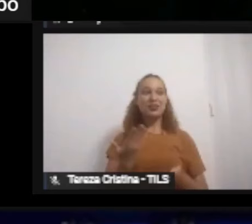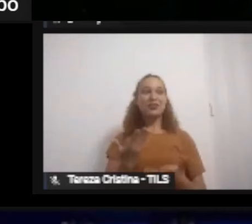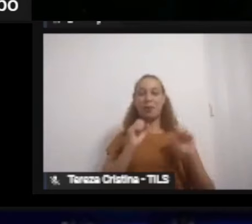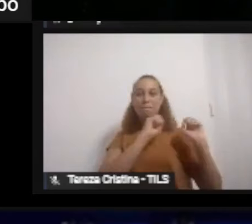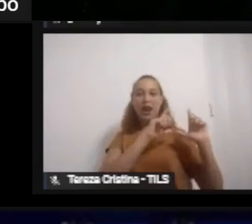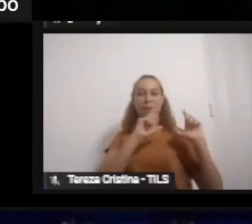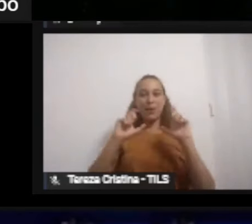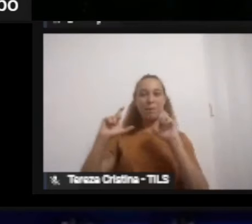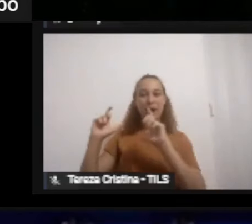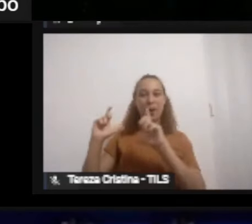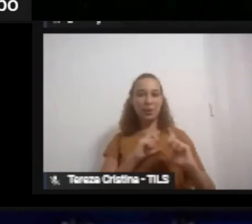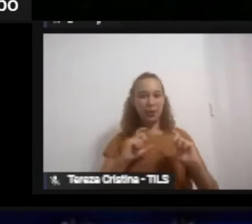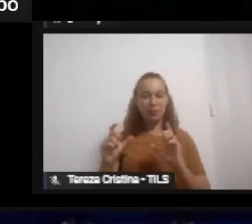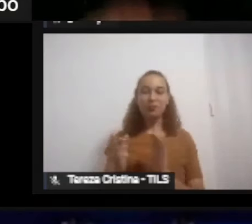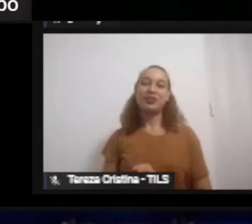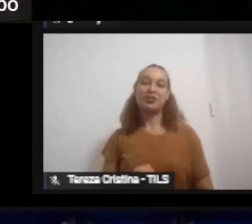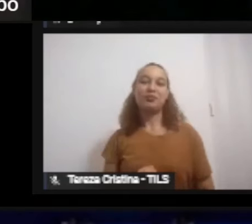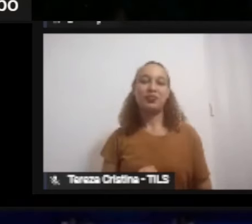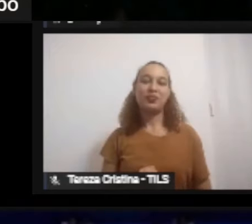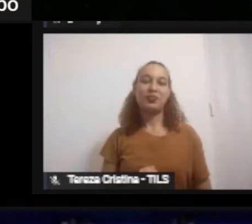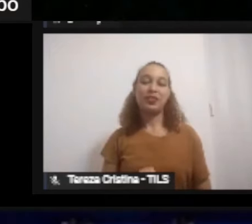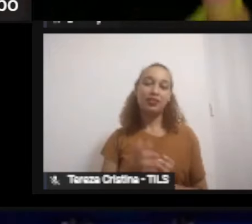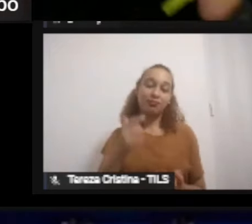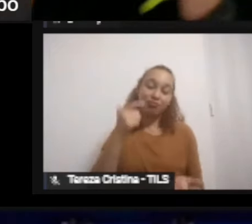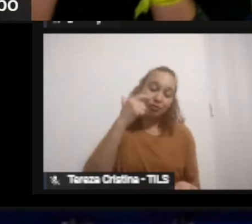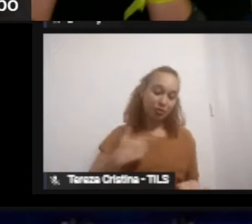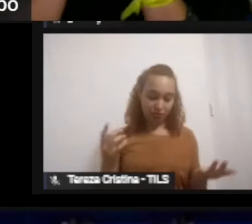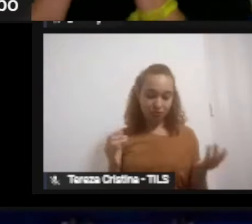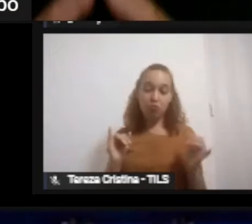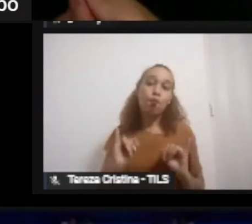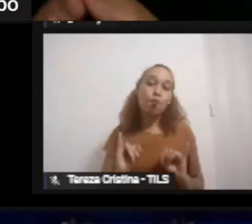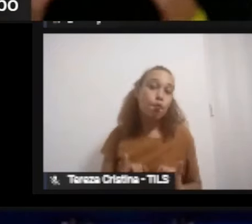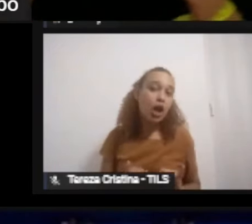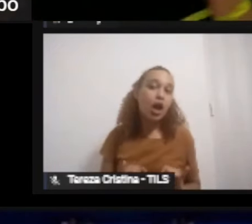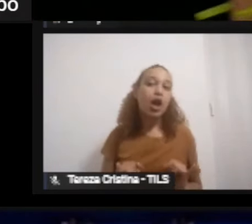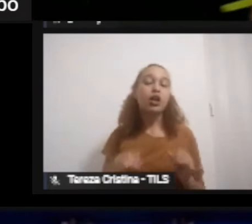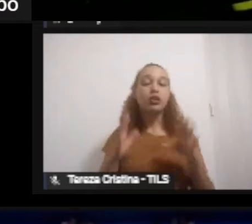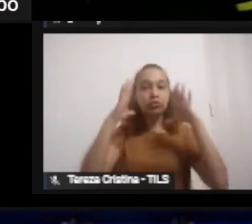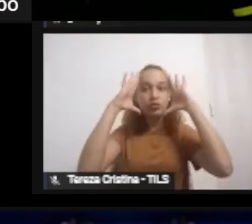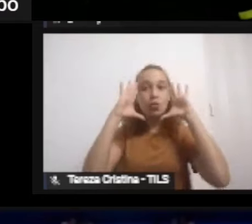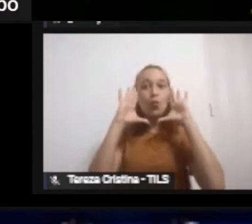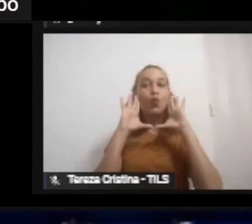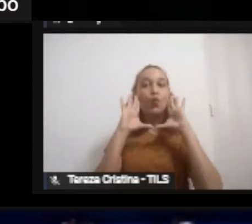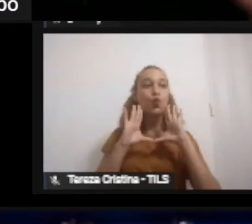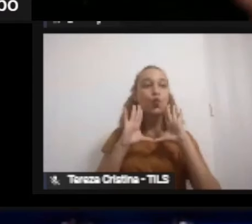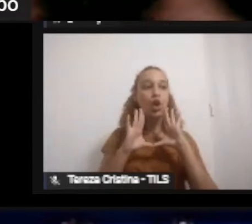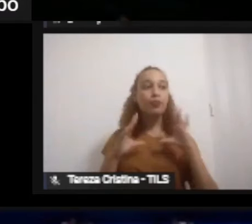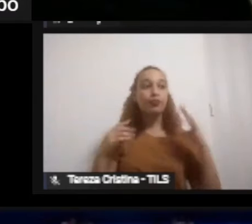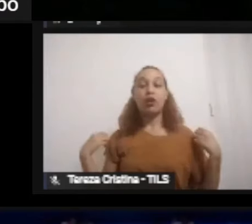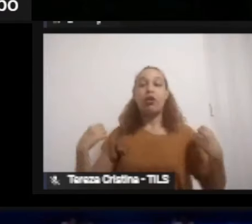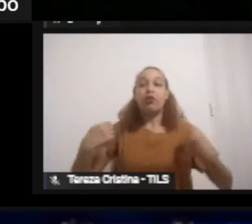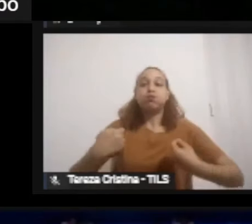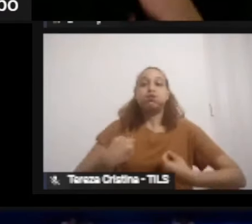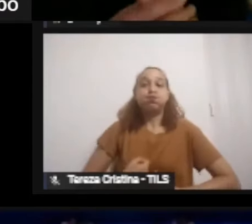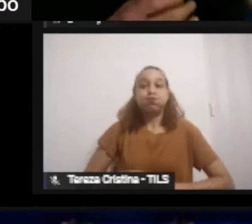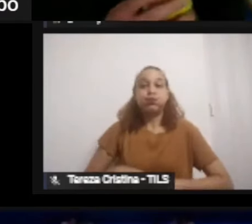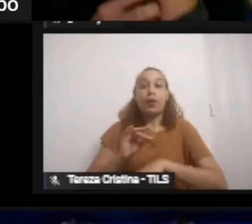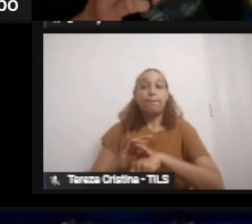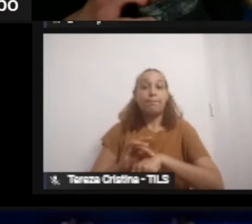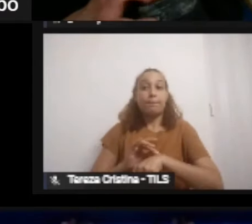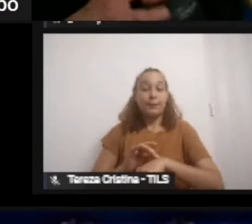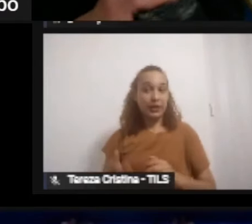É isso, sou magra, tenho rosto fino, estou de moletom preto, está frio aqui onde eu estou, e